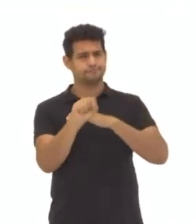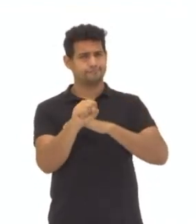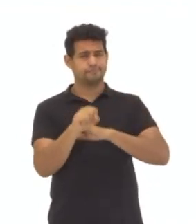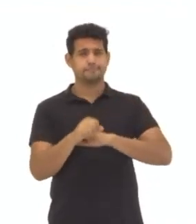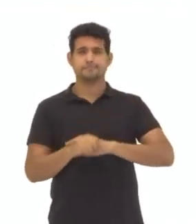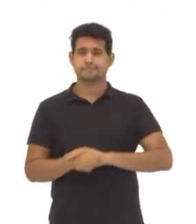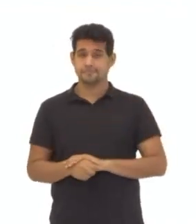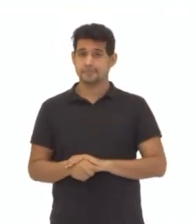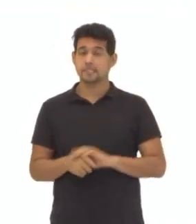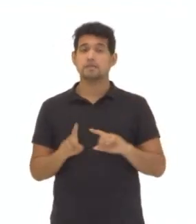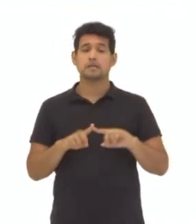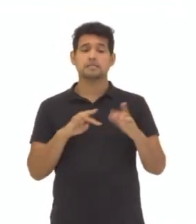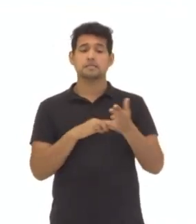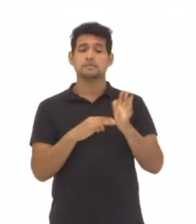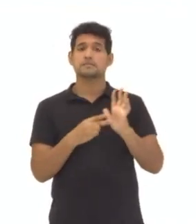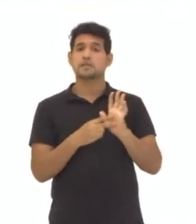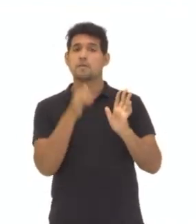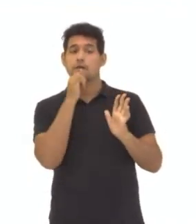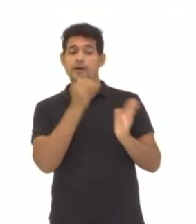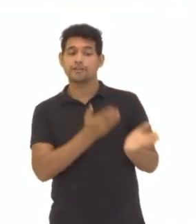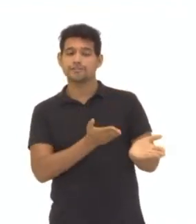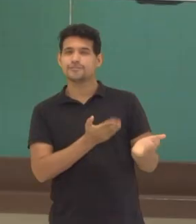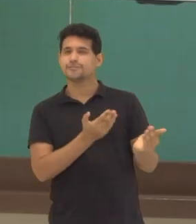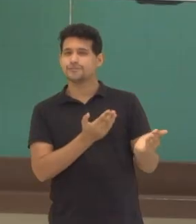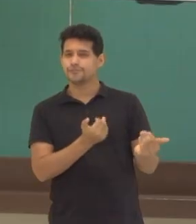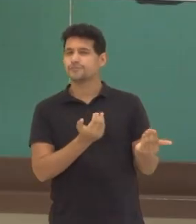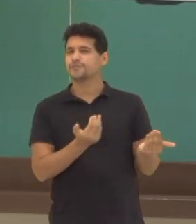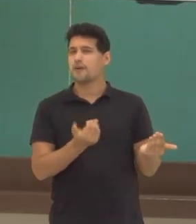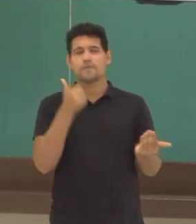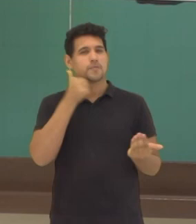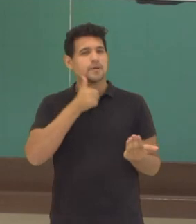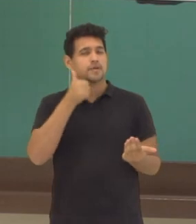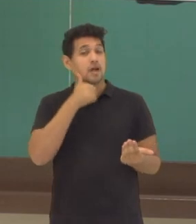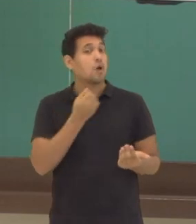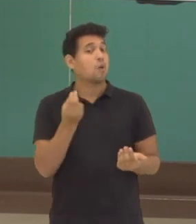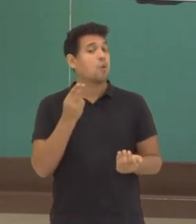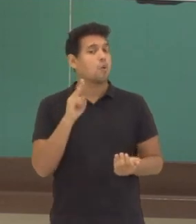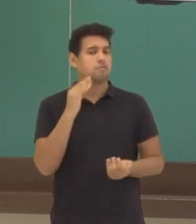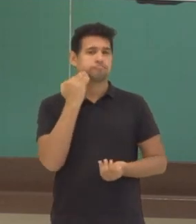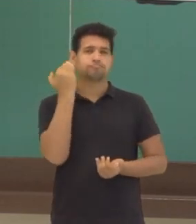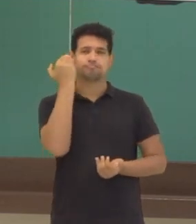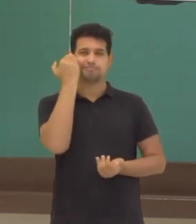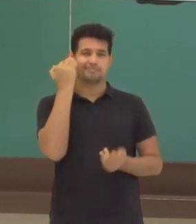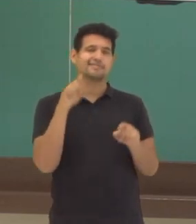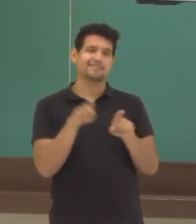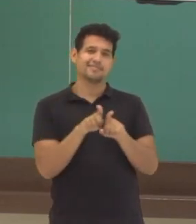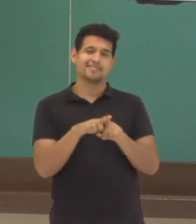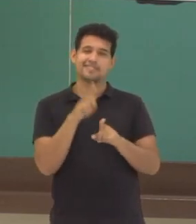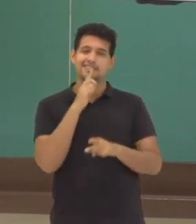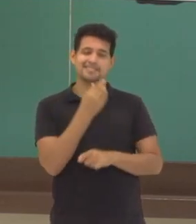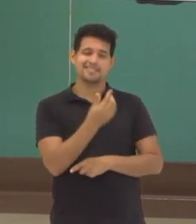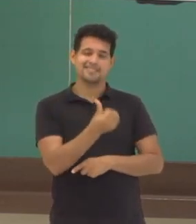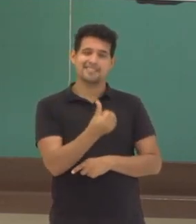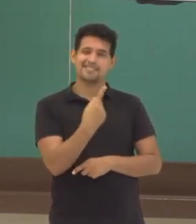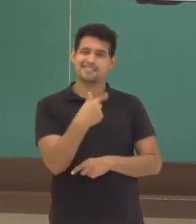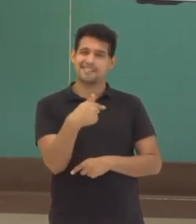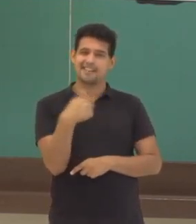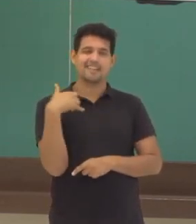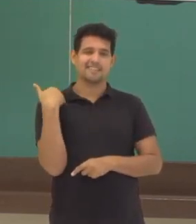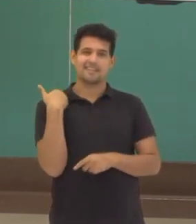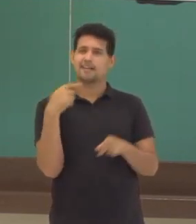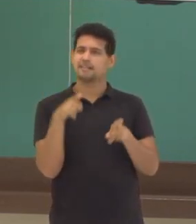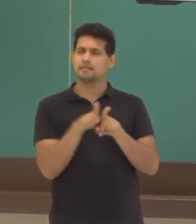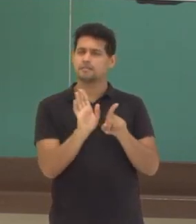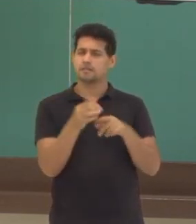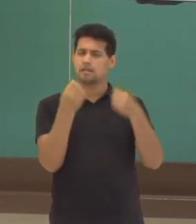assim, né? Significa uma jovem menina ou uma adolescente na época, né, com 16, 17 anos, como